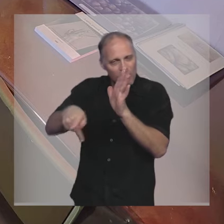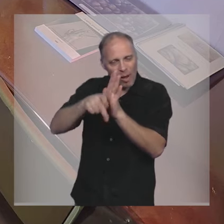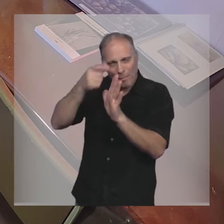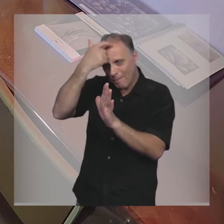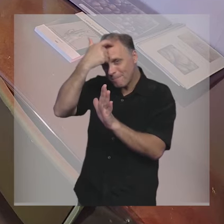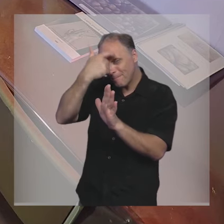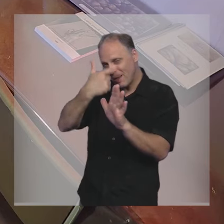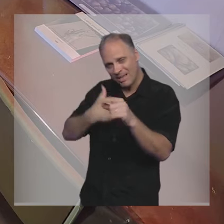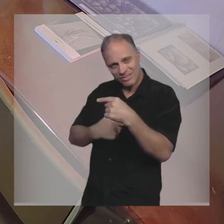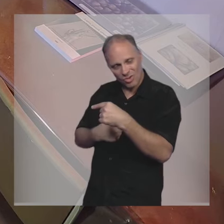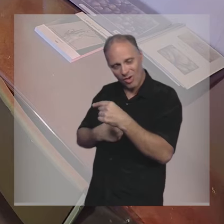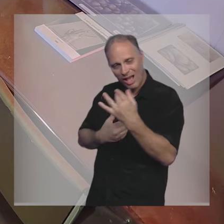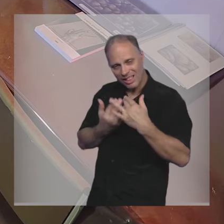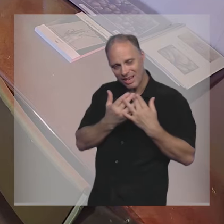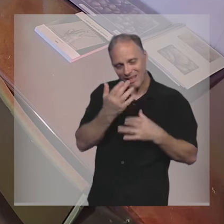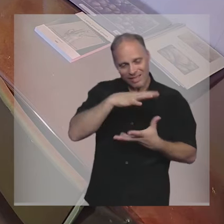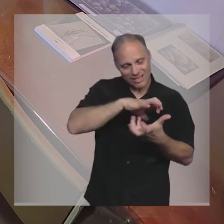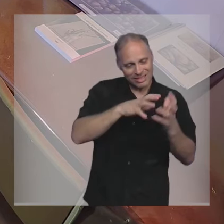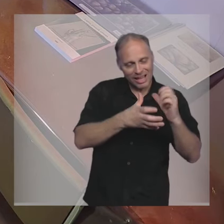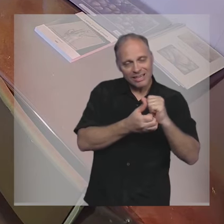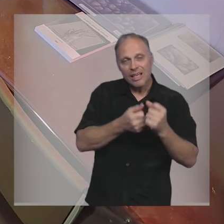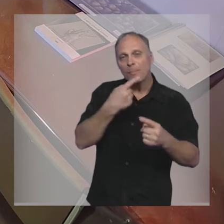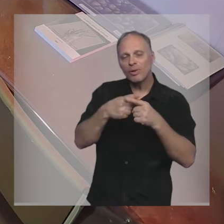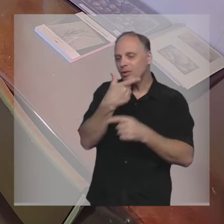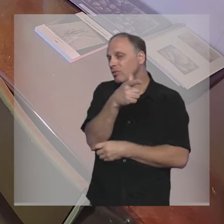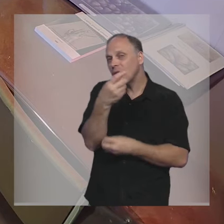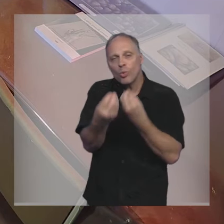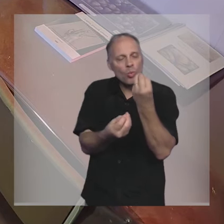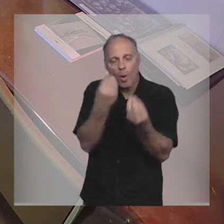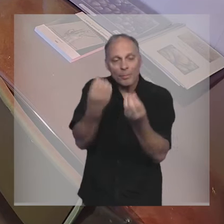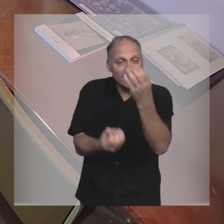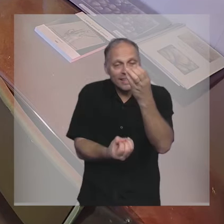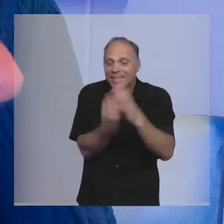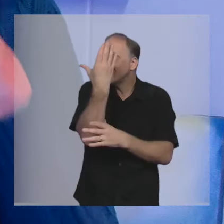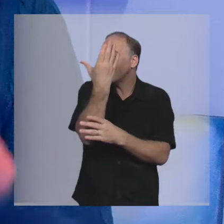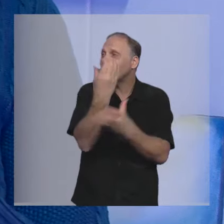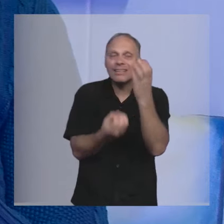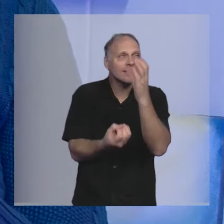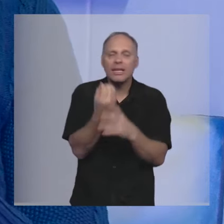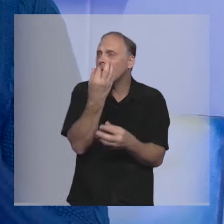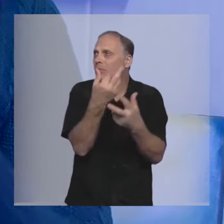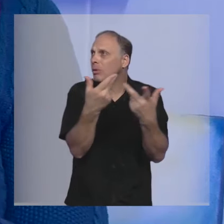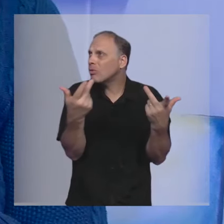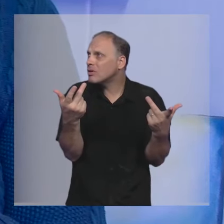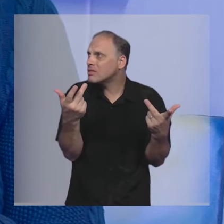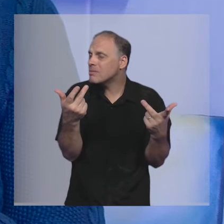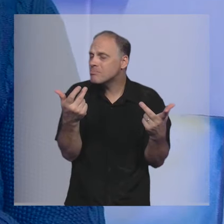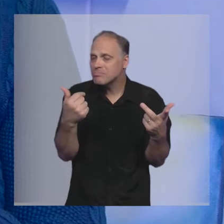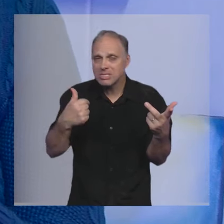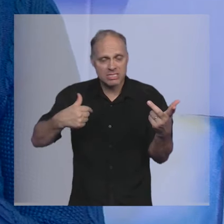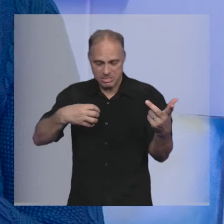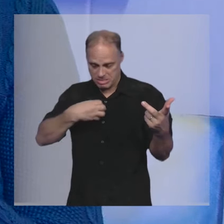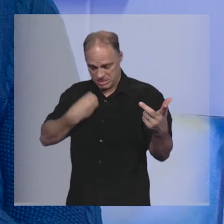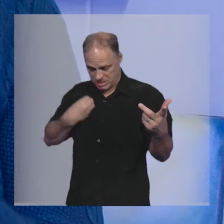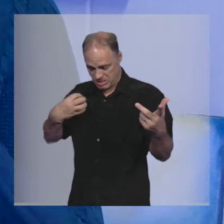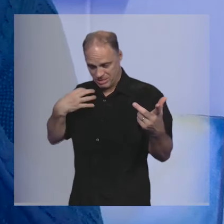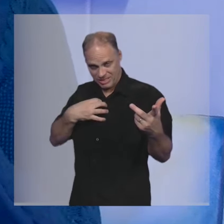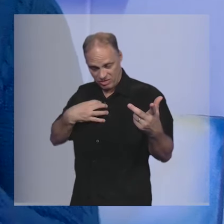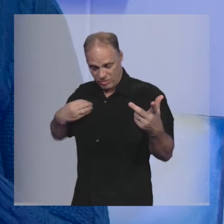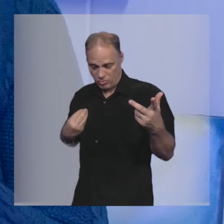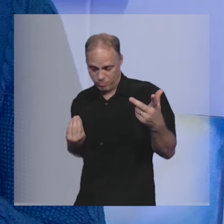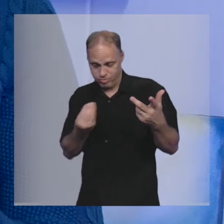o artista. Porque não tem como tu criar uma coisa, criar mesmo,